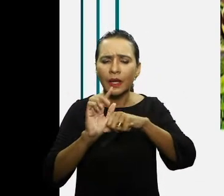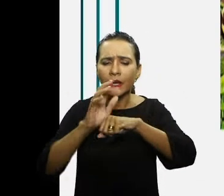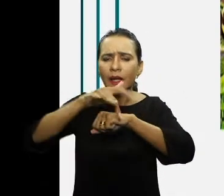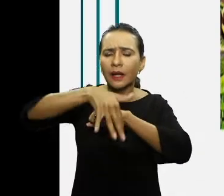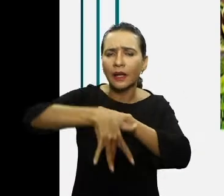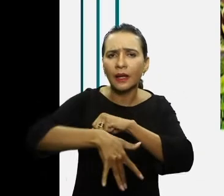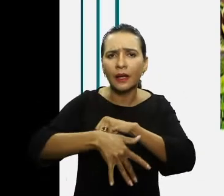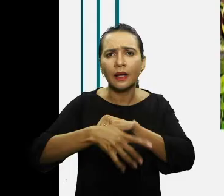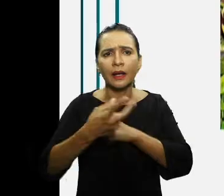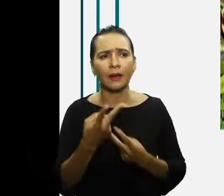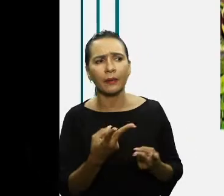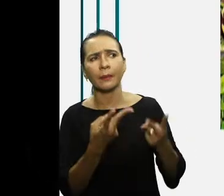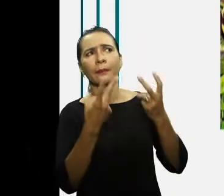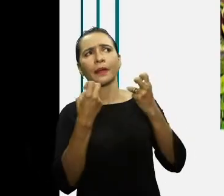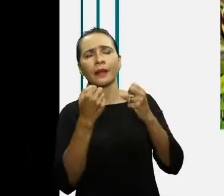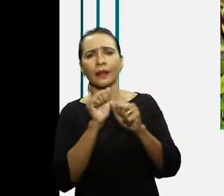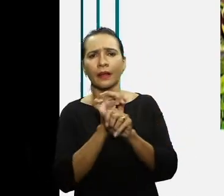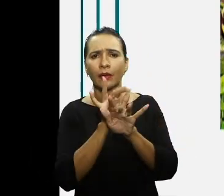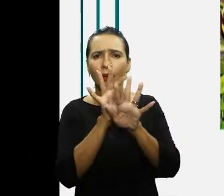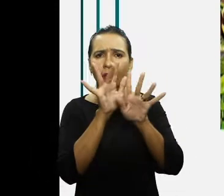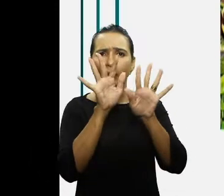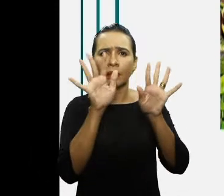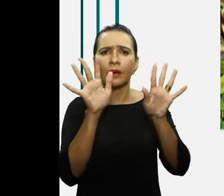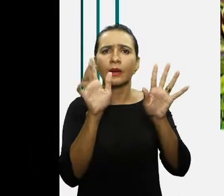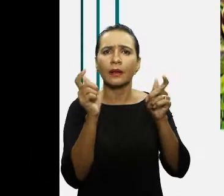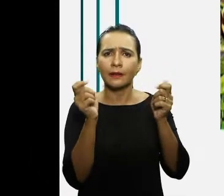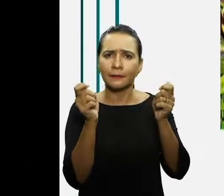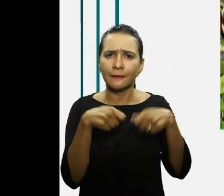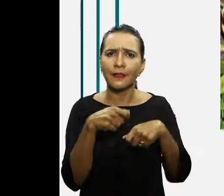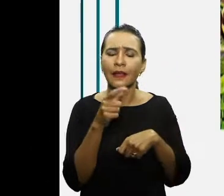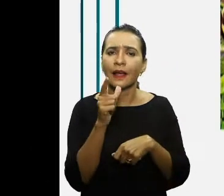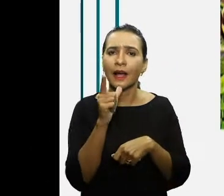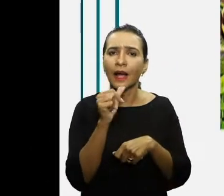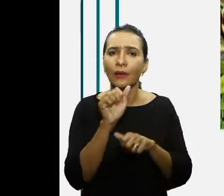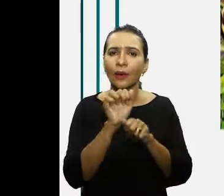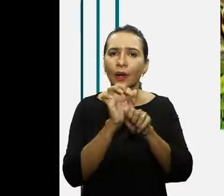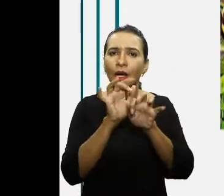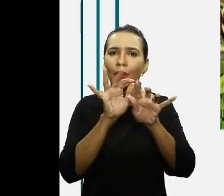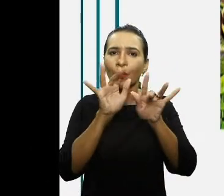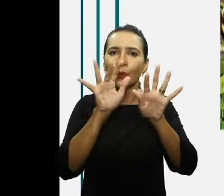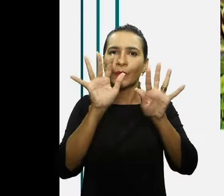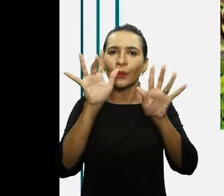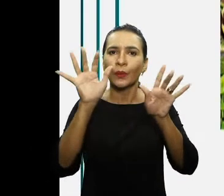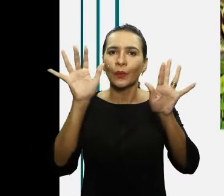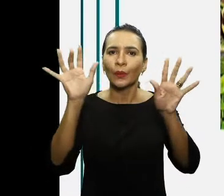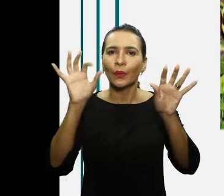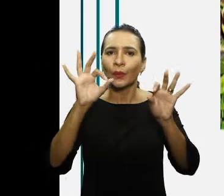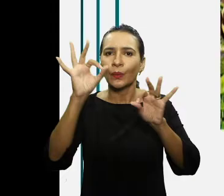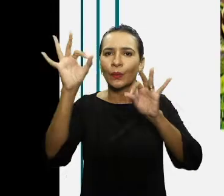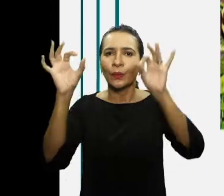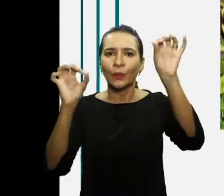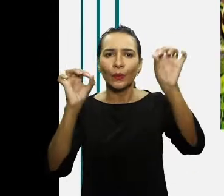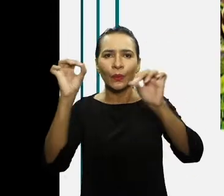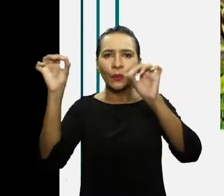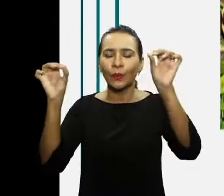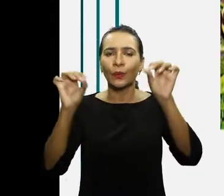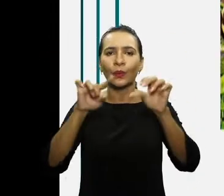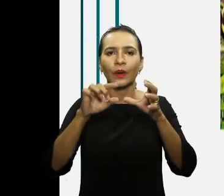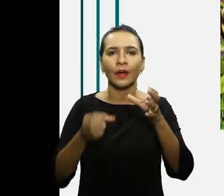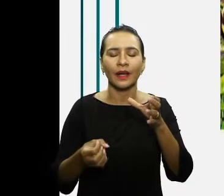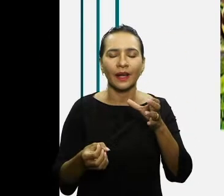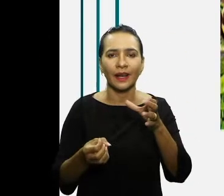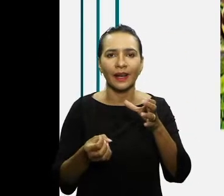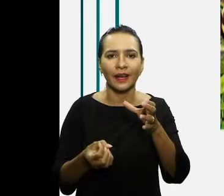gente vê que essa névoa possivelmente são partículas de água que se formaram por causa